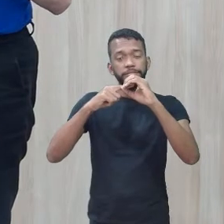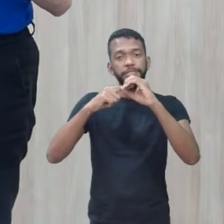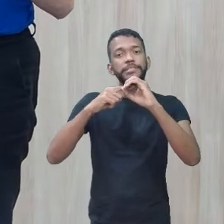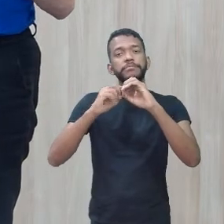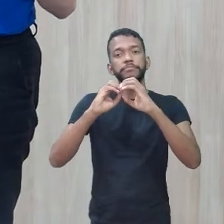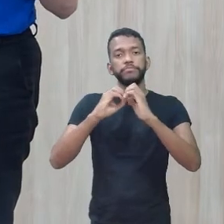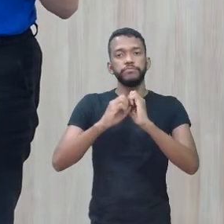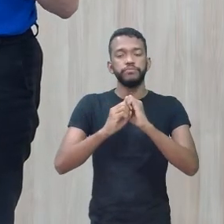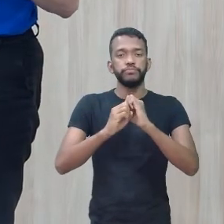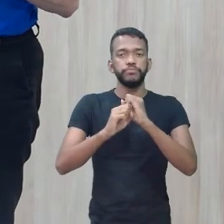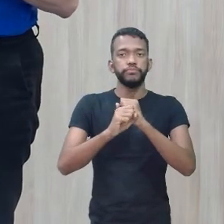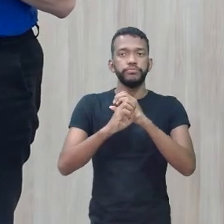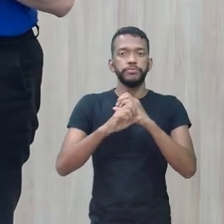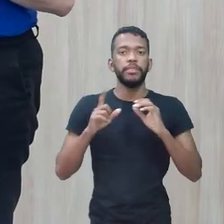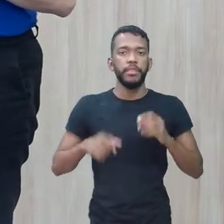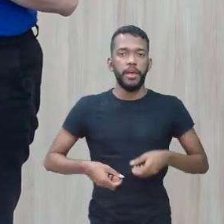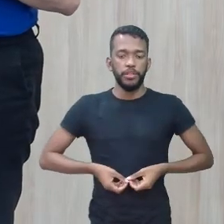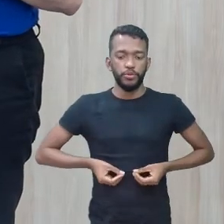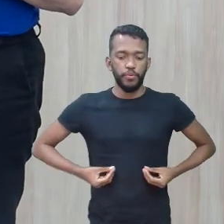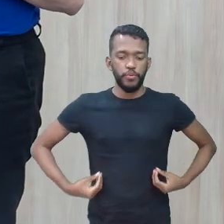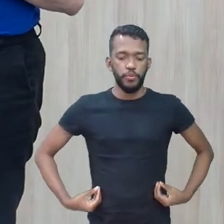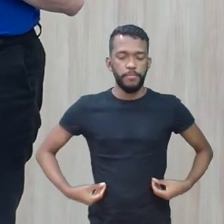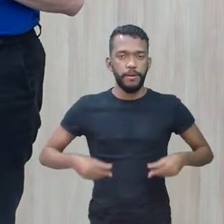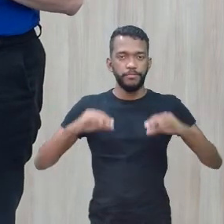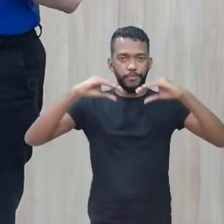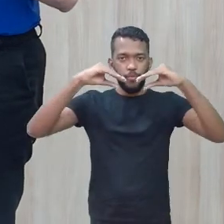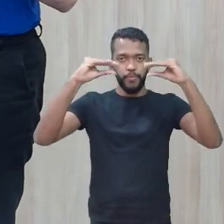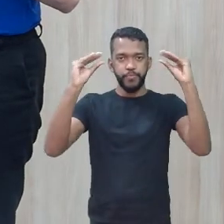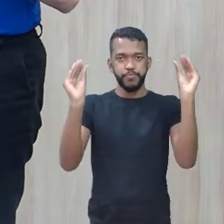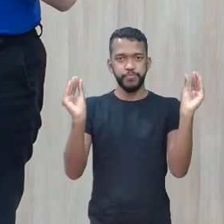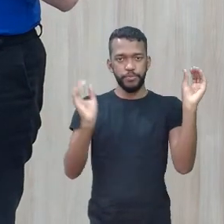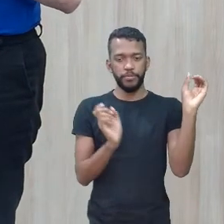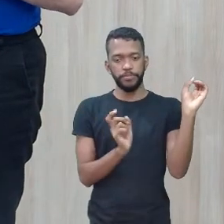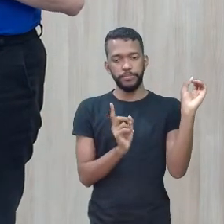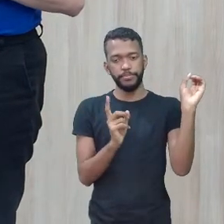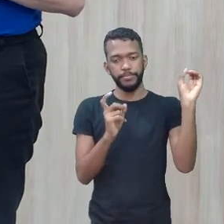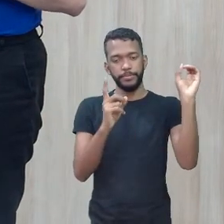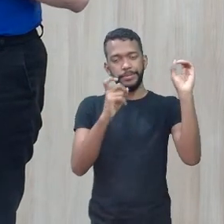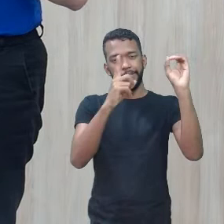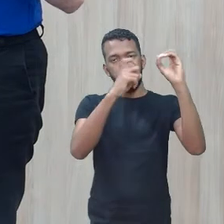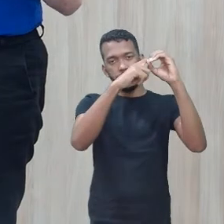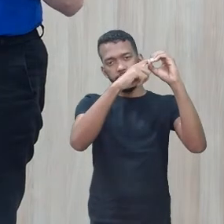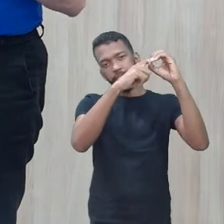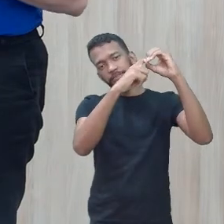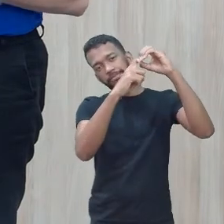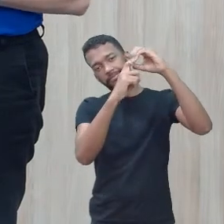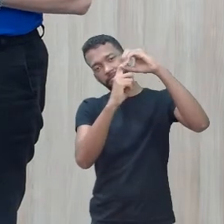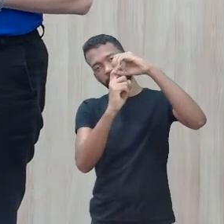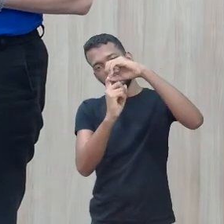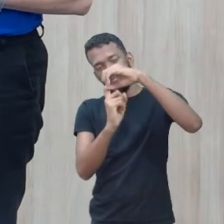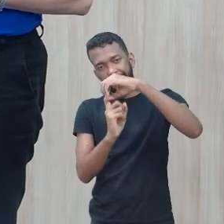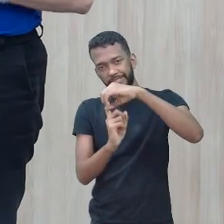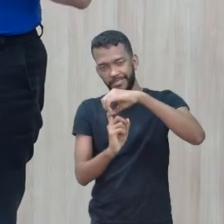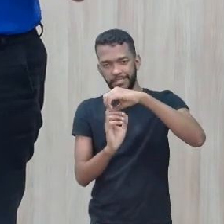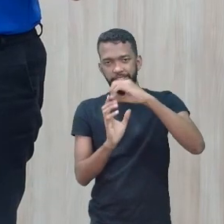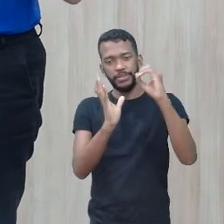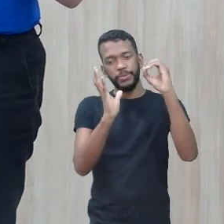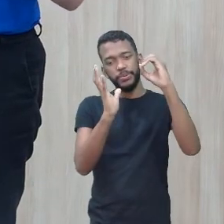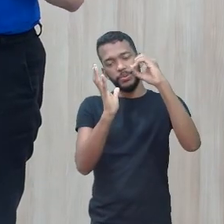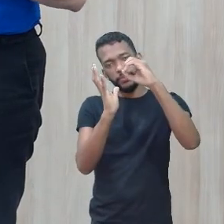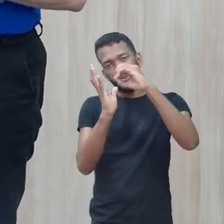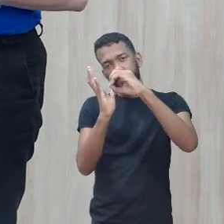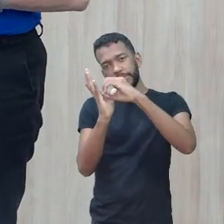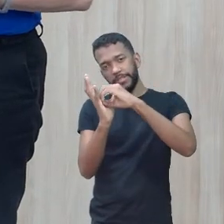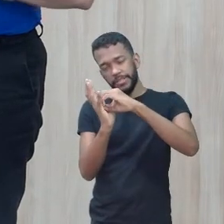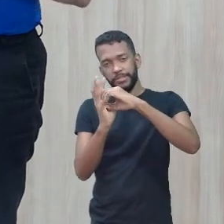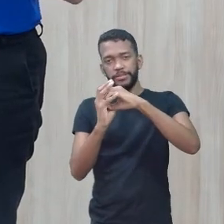ocorre normalmente nas tubas uterinas, que vamos ver a seguir, e vai para o útero, onde ele vai ser acolhido, o bebê vai